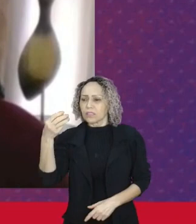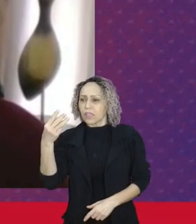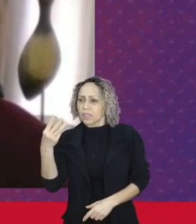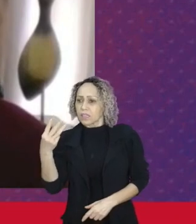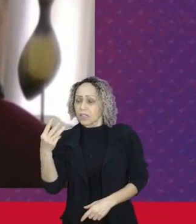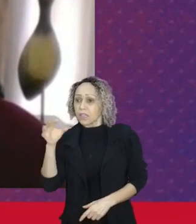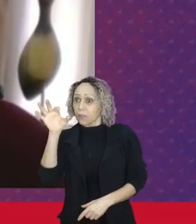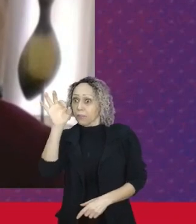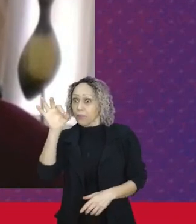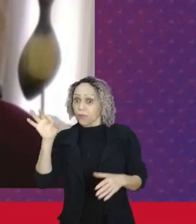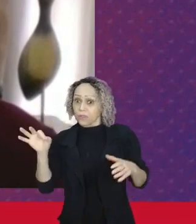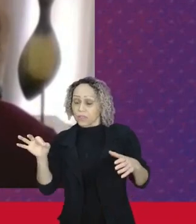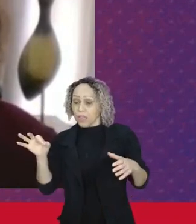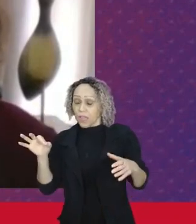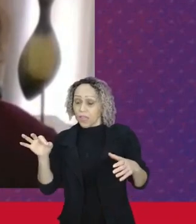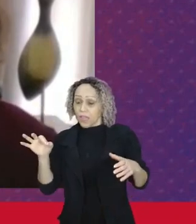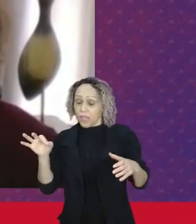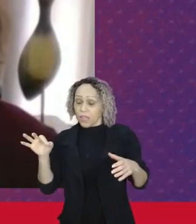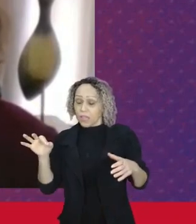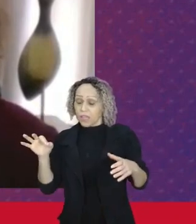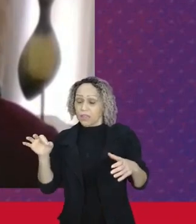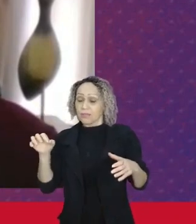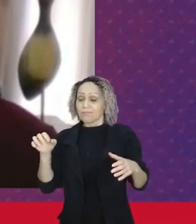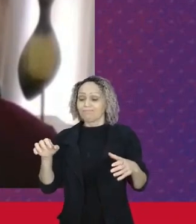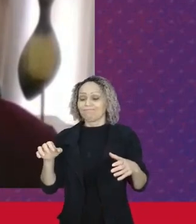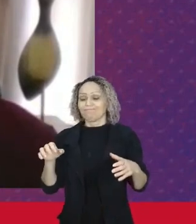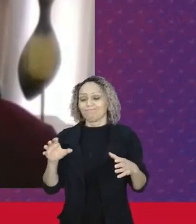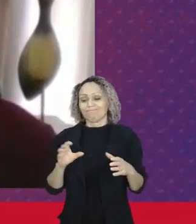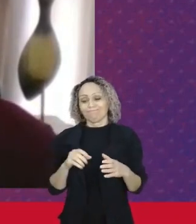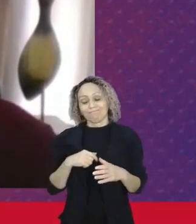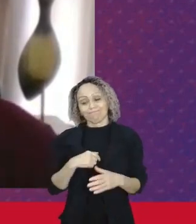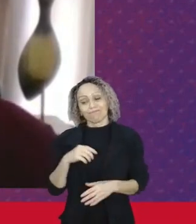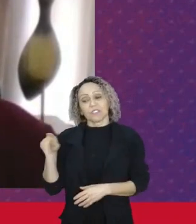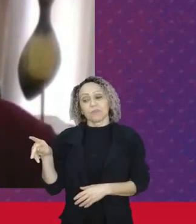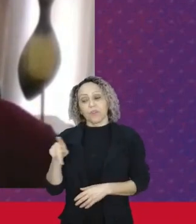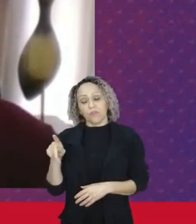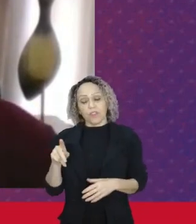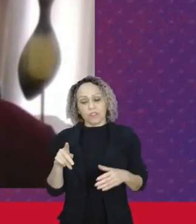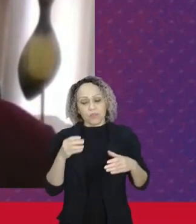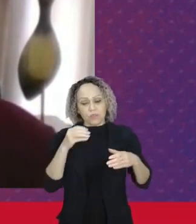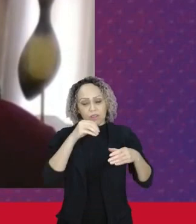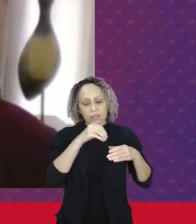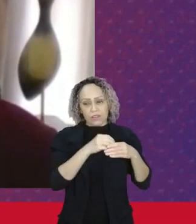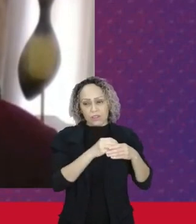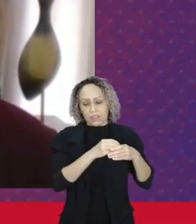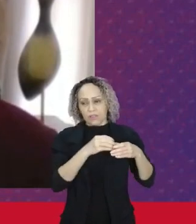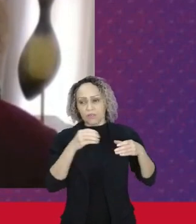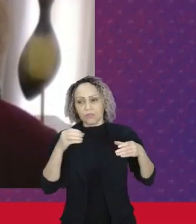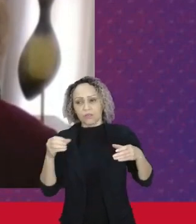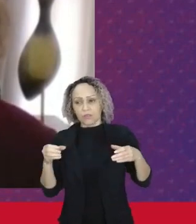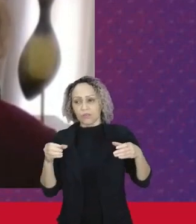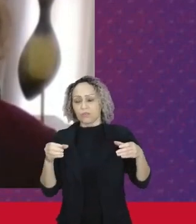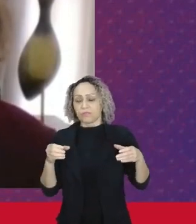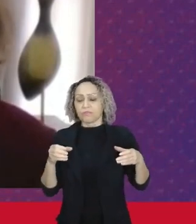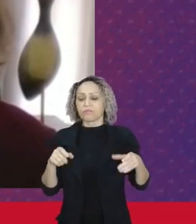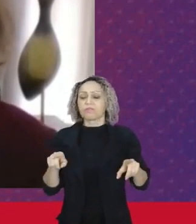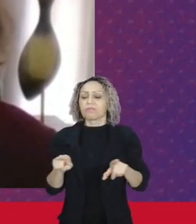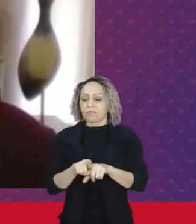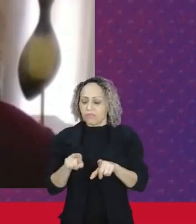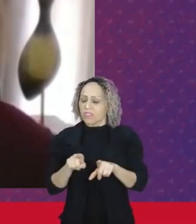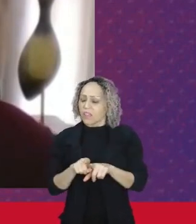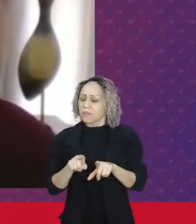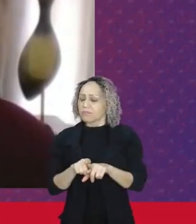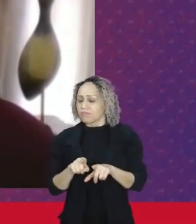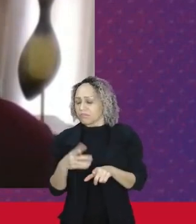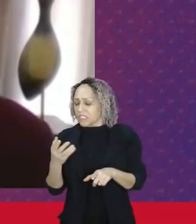83% entre as professoras. E somos um pouco menos do que isto entre as trabalhadoras em